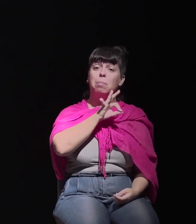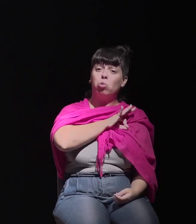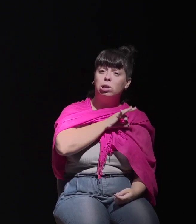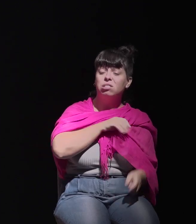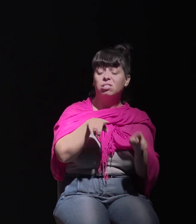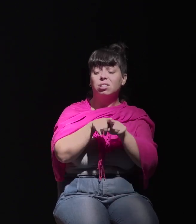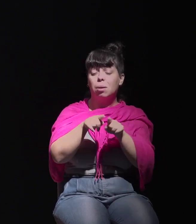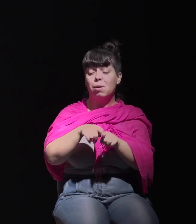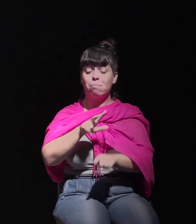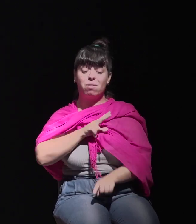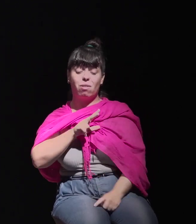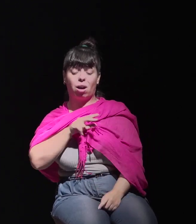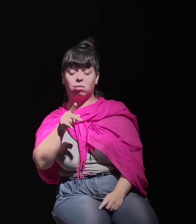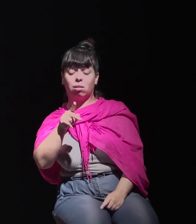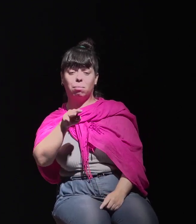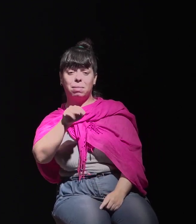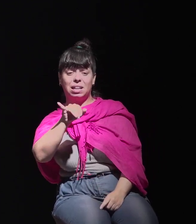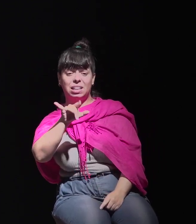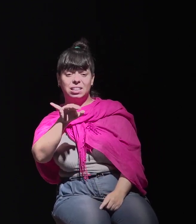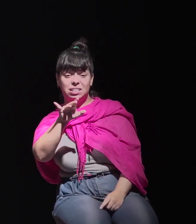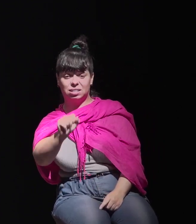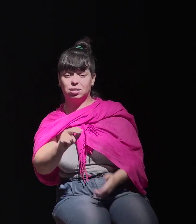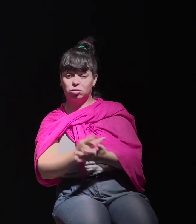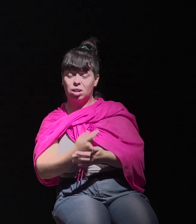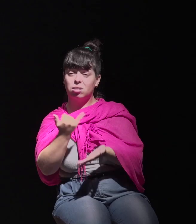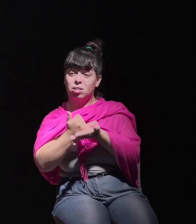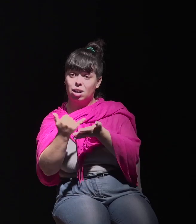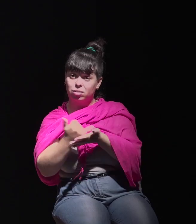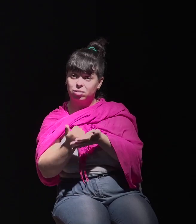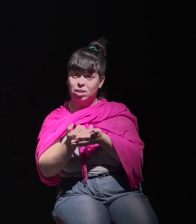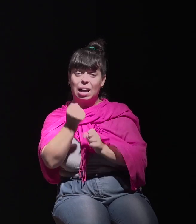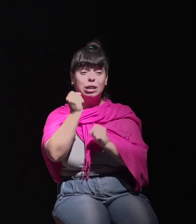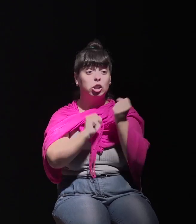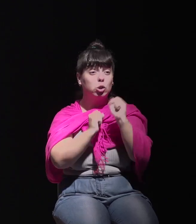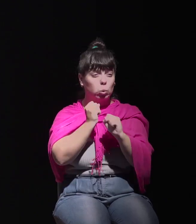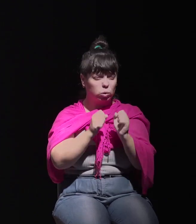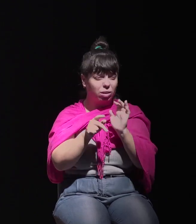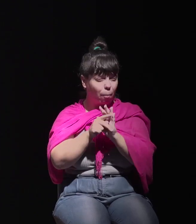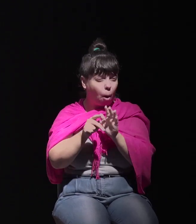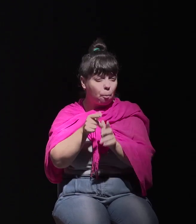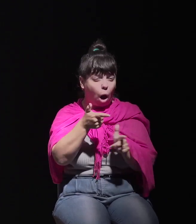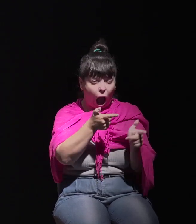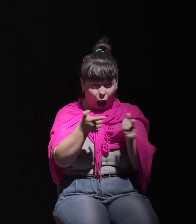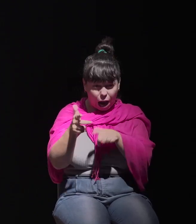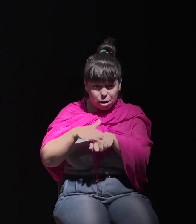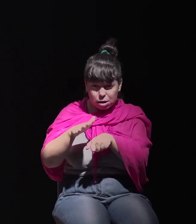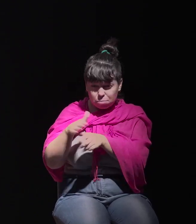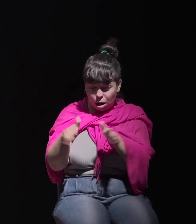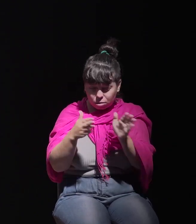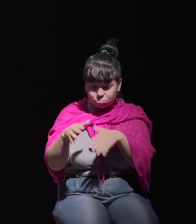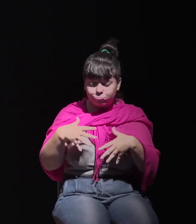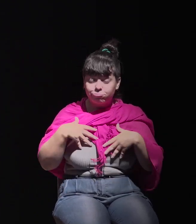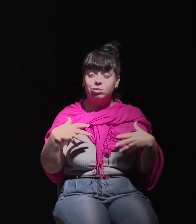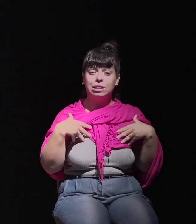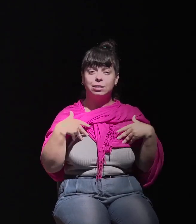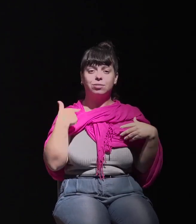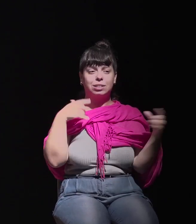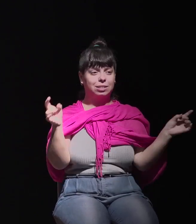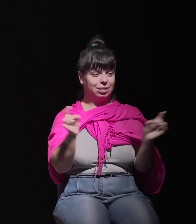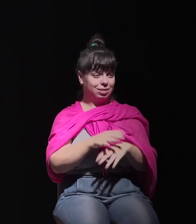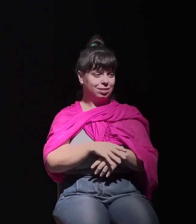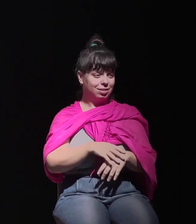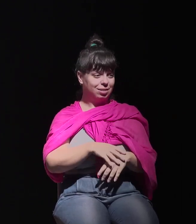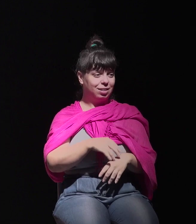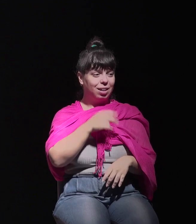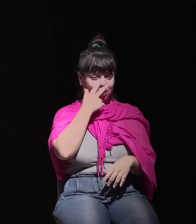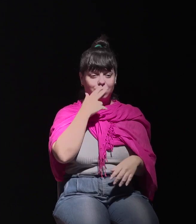tráfico. A indústria armamentista fica muito feliz. Agora, só para encerrar, porque eu acho